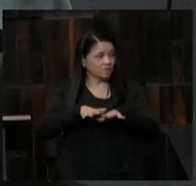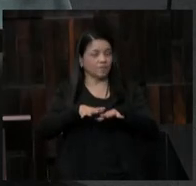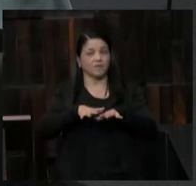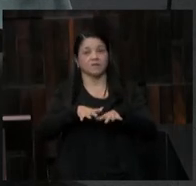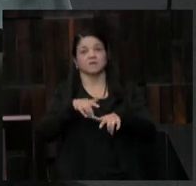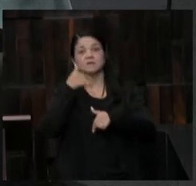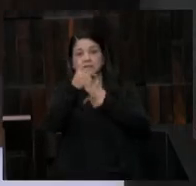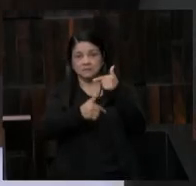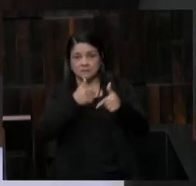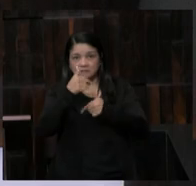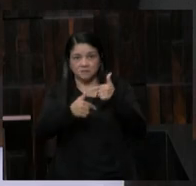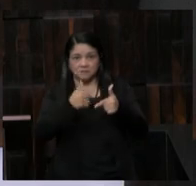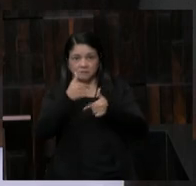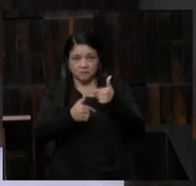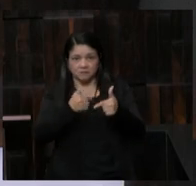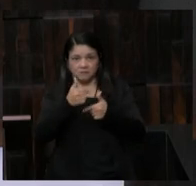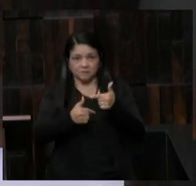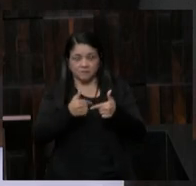um trabalho